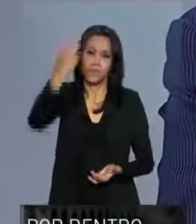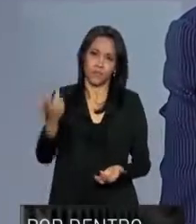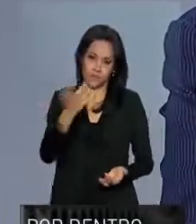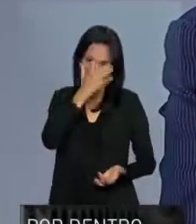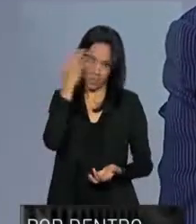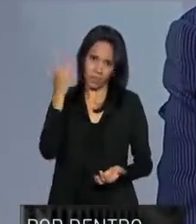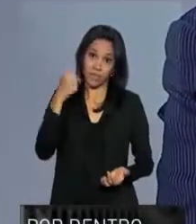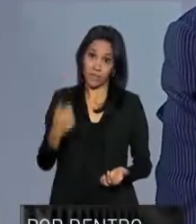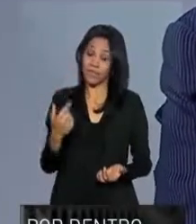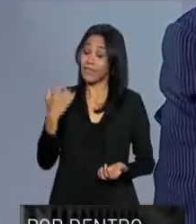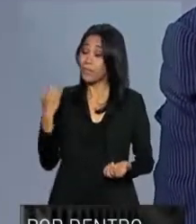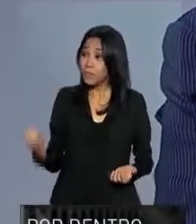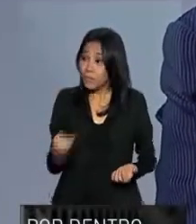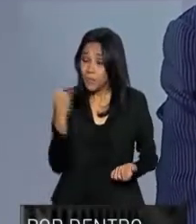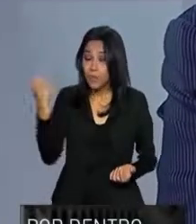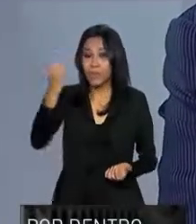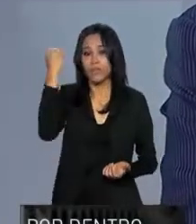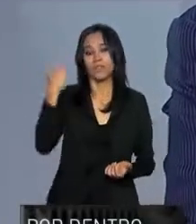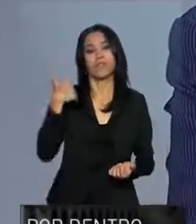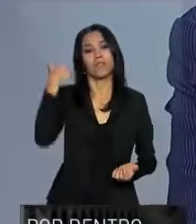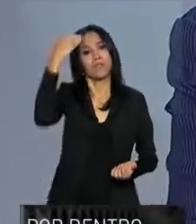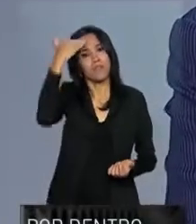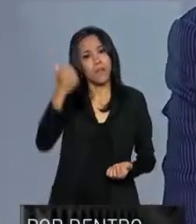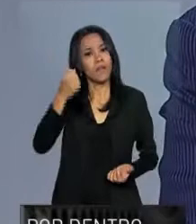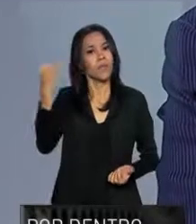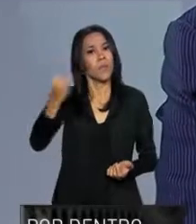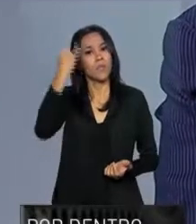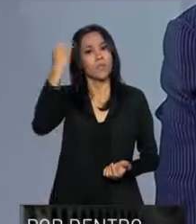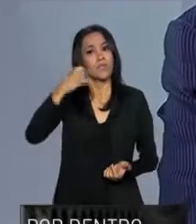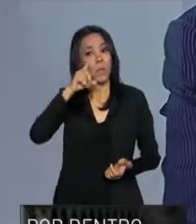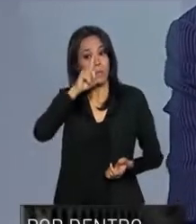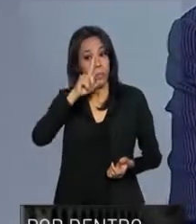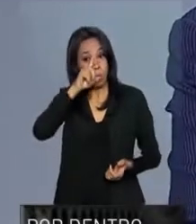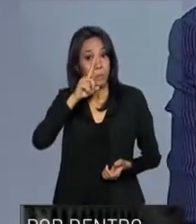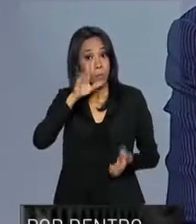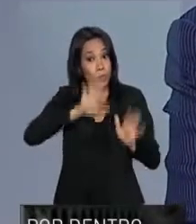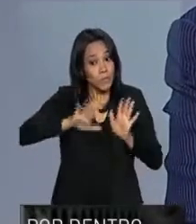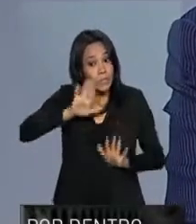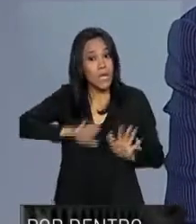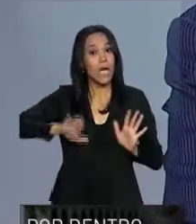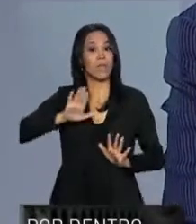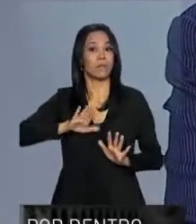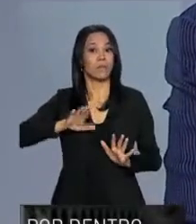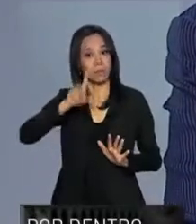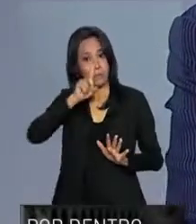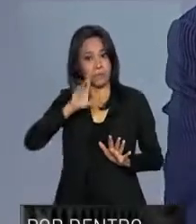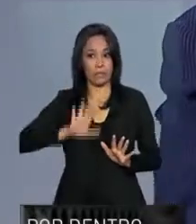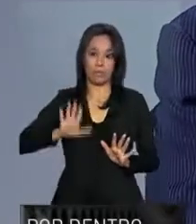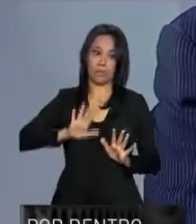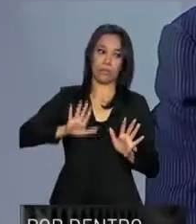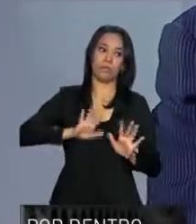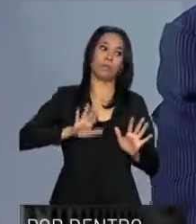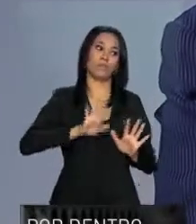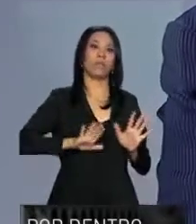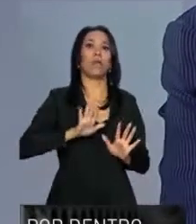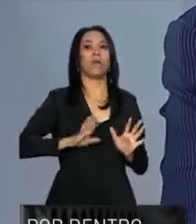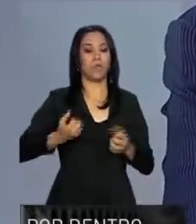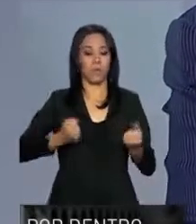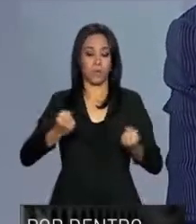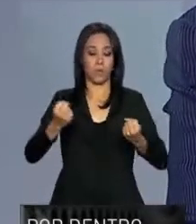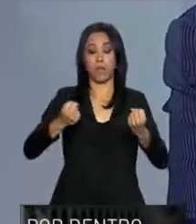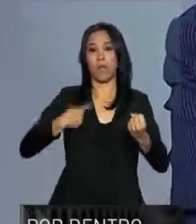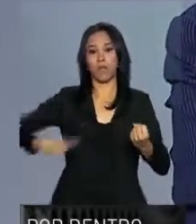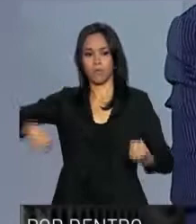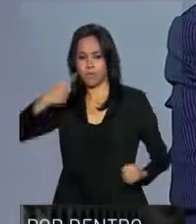fundamental que o motorista saiba a importância ele dirigir com cuidado para que ele não receba a sua multa mas caso ele receba que ele